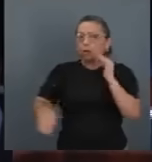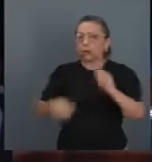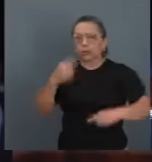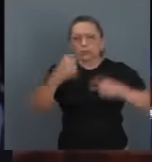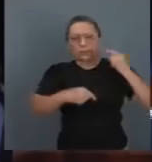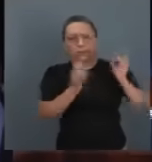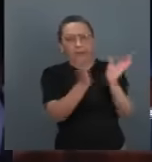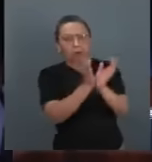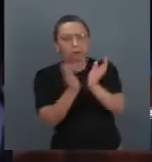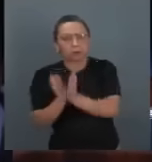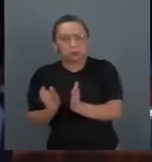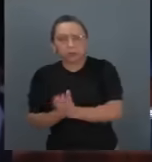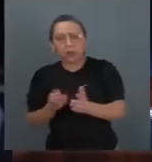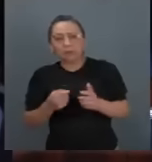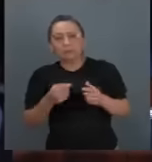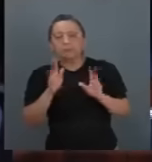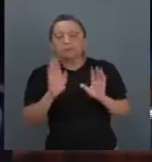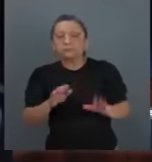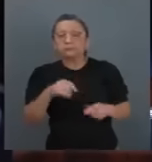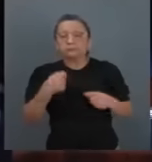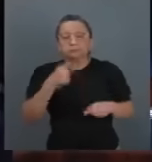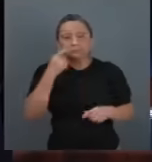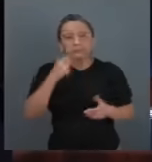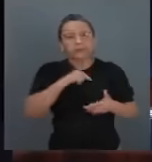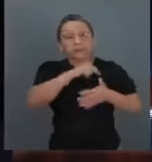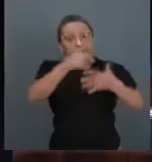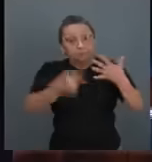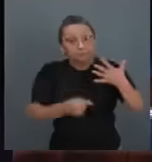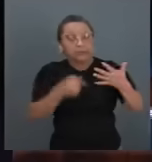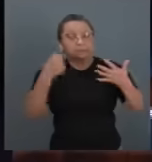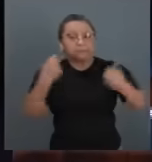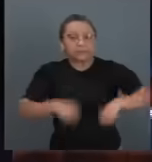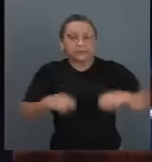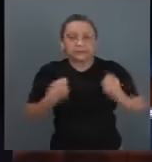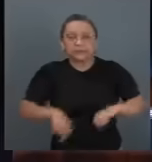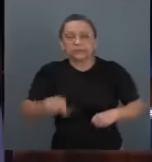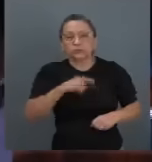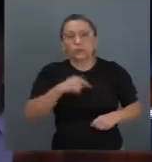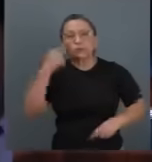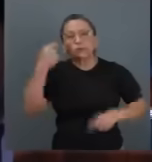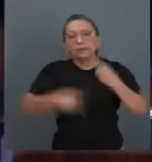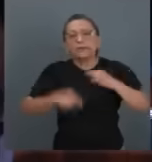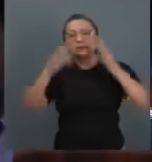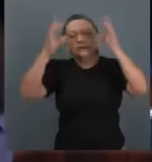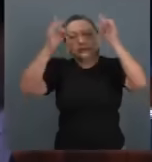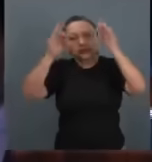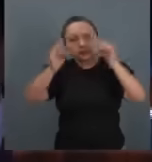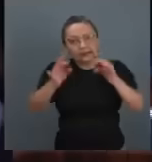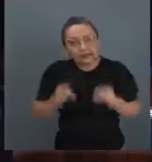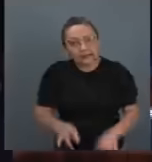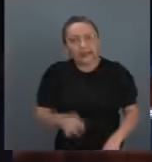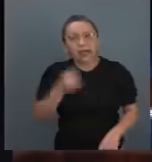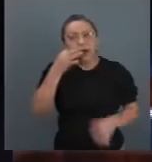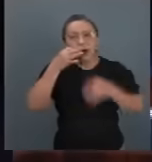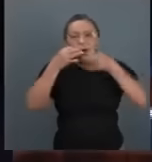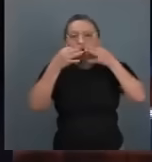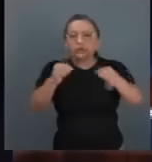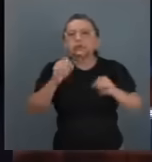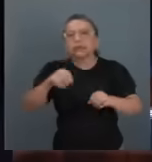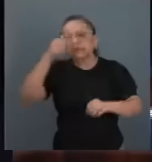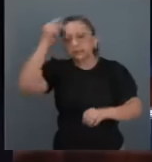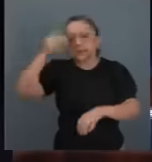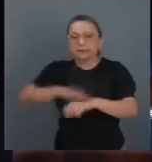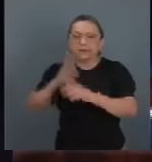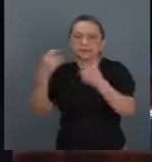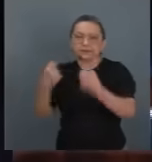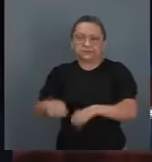pacote, ajuste fiscal, mas temos questões pontuais que precisam de um debate profundo, olhando para os que mais